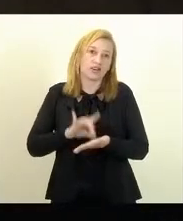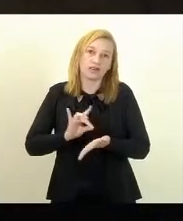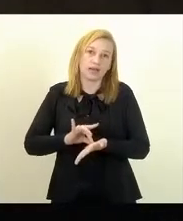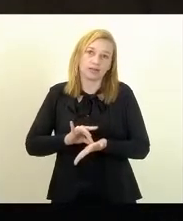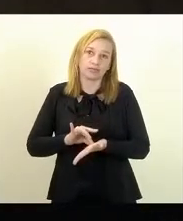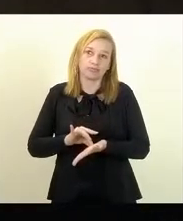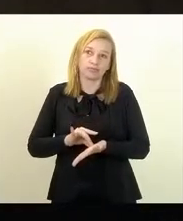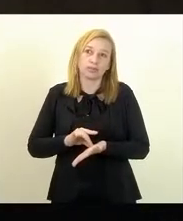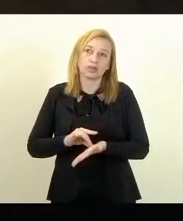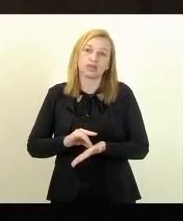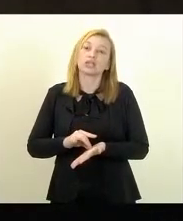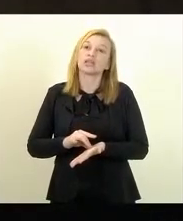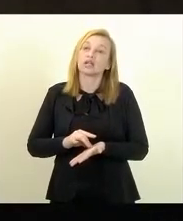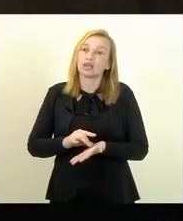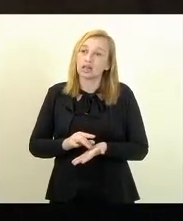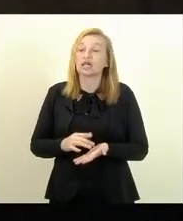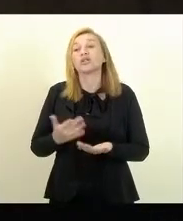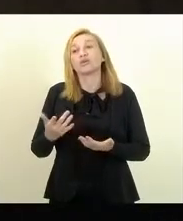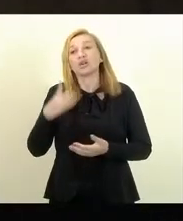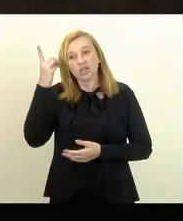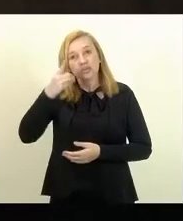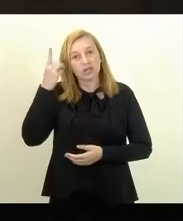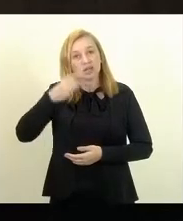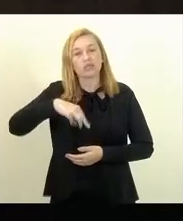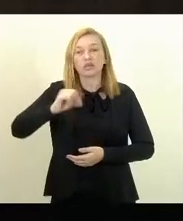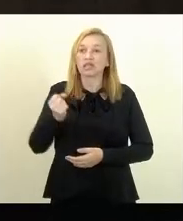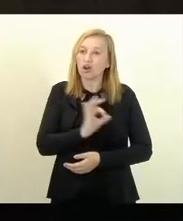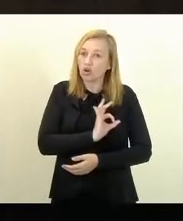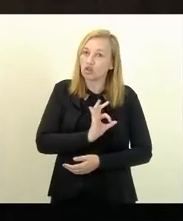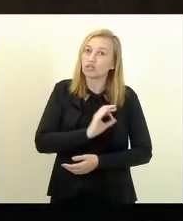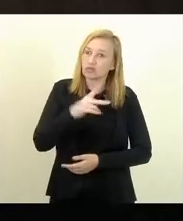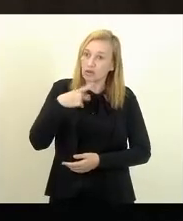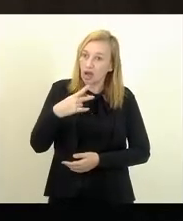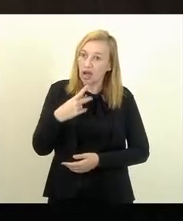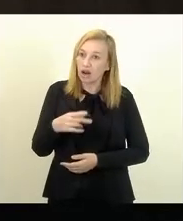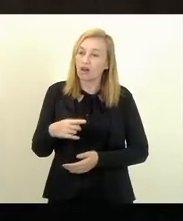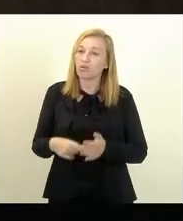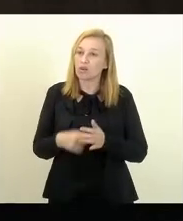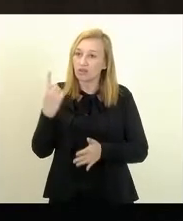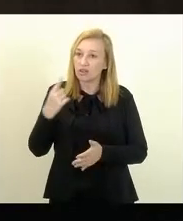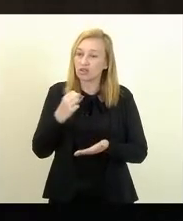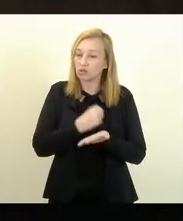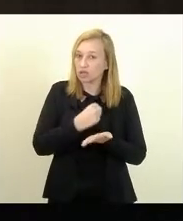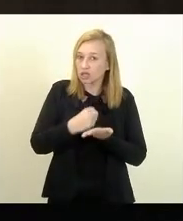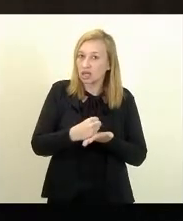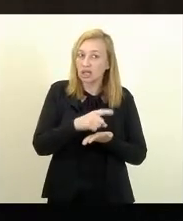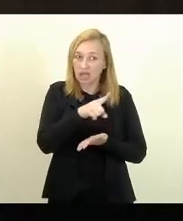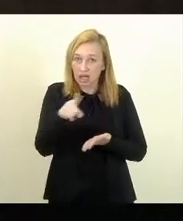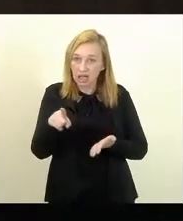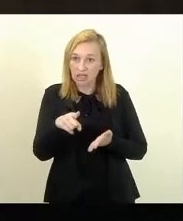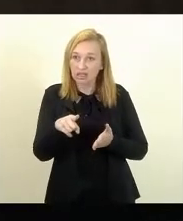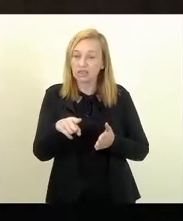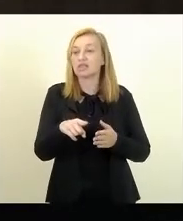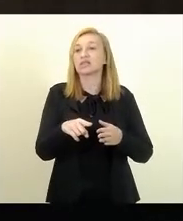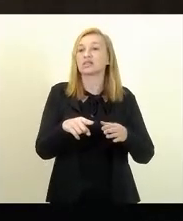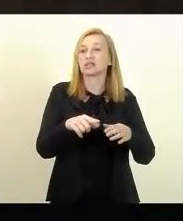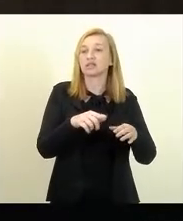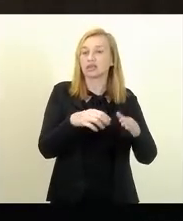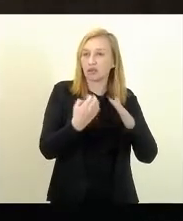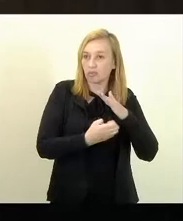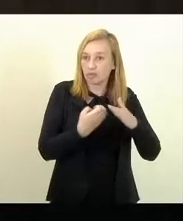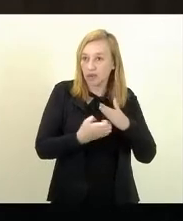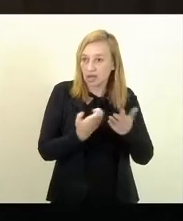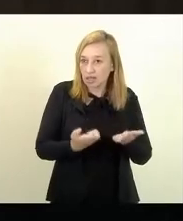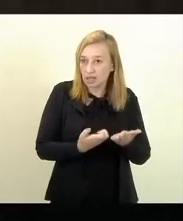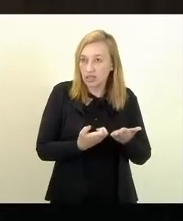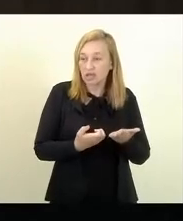Marta, nem sempre é verdade, aliás. Então, o que a deputada Marta Rocha propõe é que, uma vez contratadas essas empresas para prestar esse tipo de serviço, levando em conta,